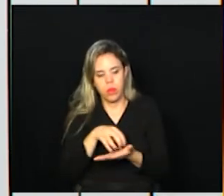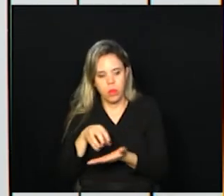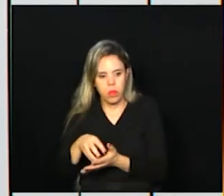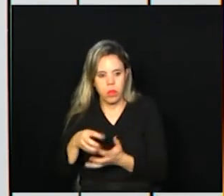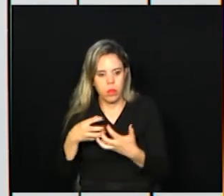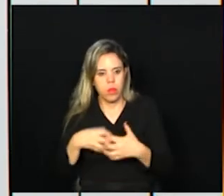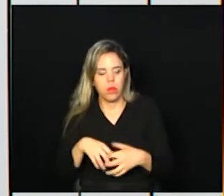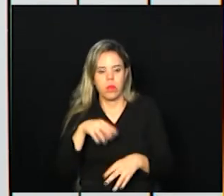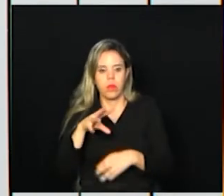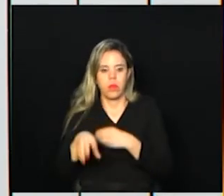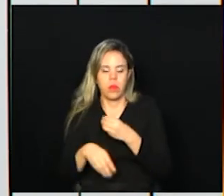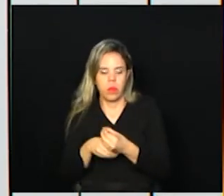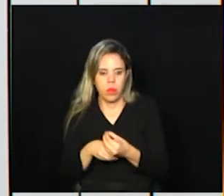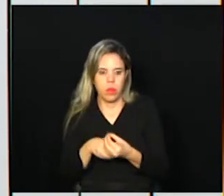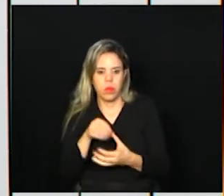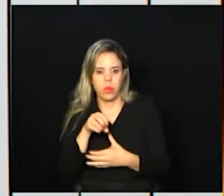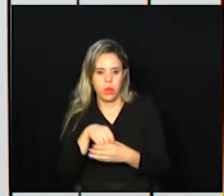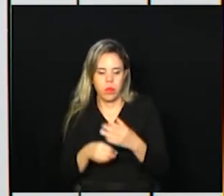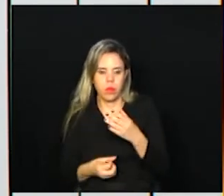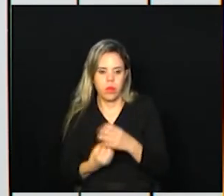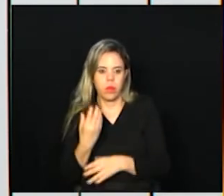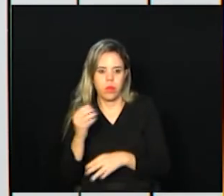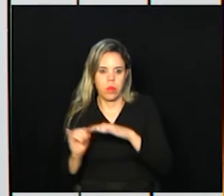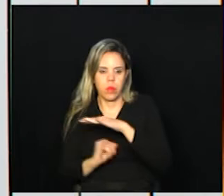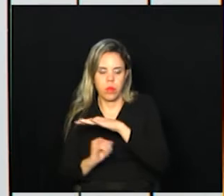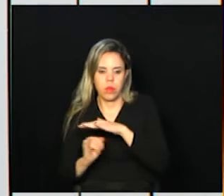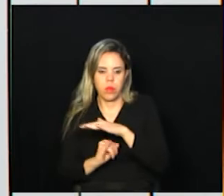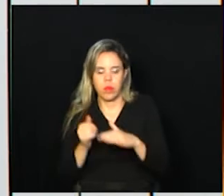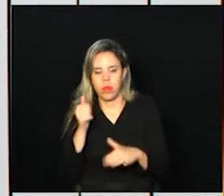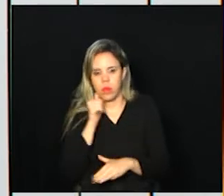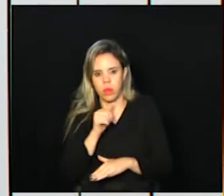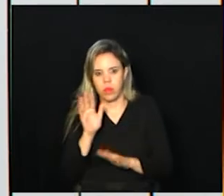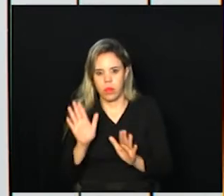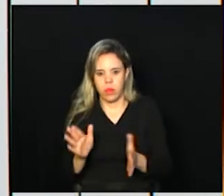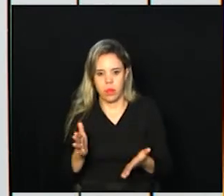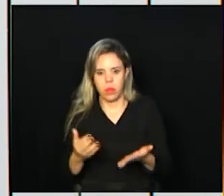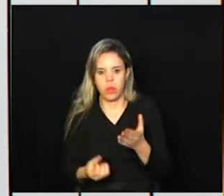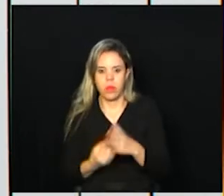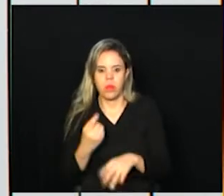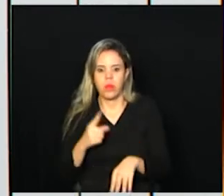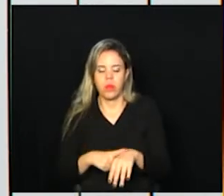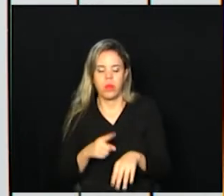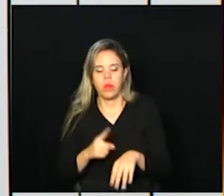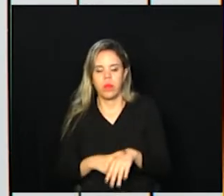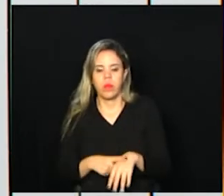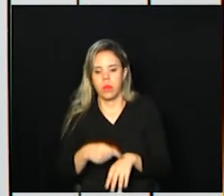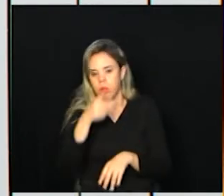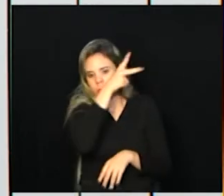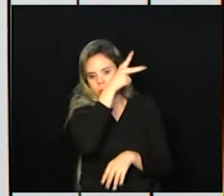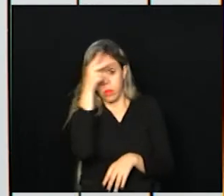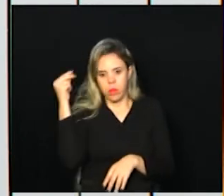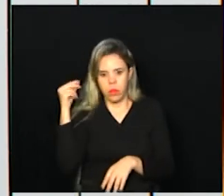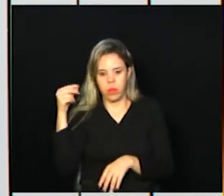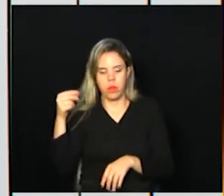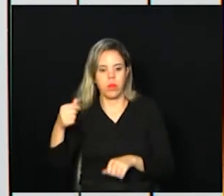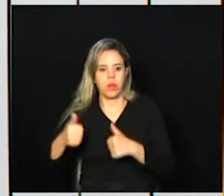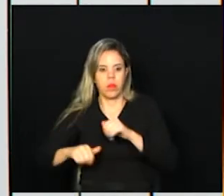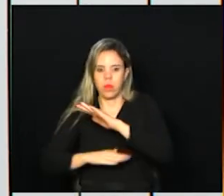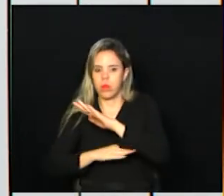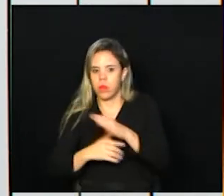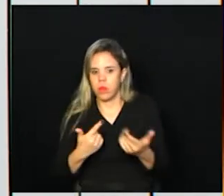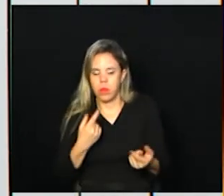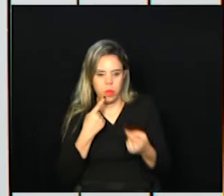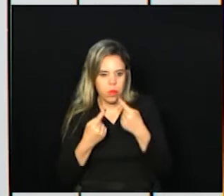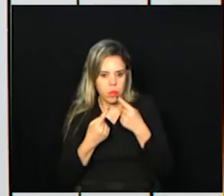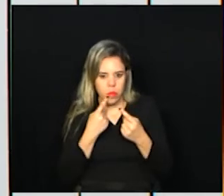ele foi composto, porque ela foi criada pelas organizações de mulheres. Então, no momento que isso vem da prefeitura, sem passar pela Câmara, sem